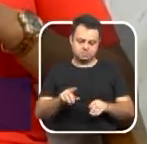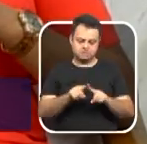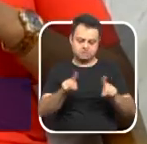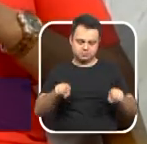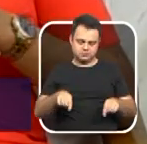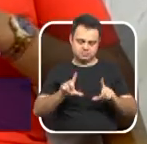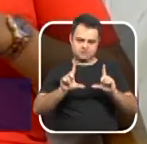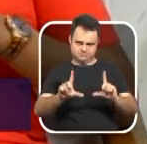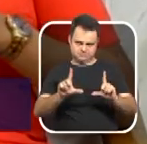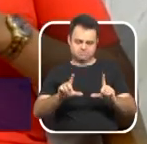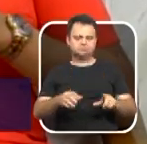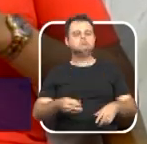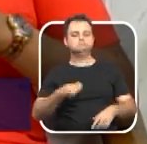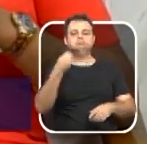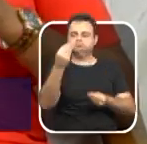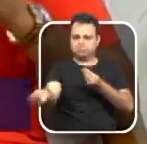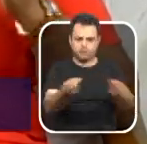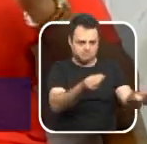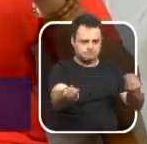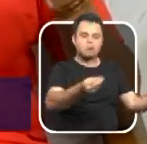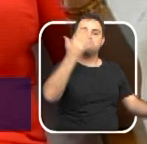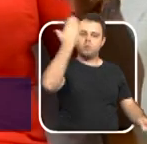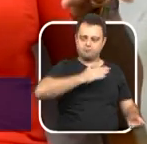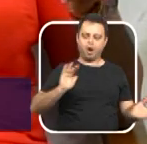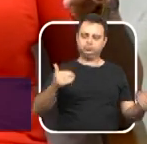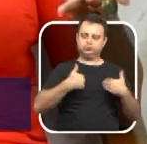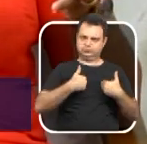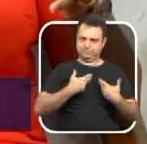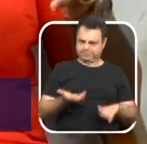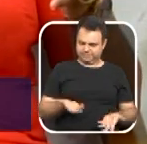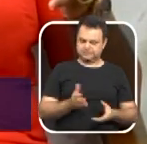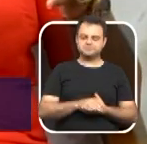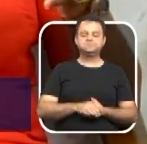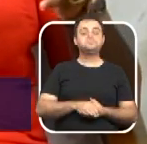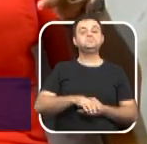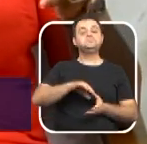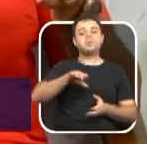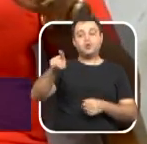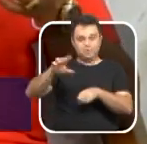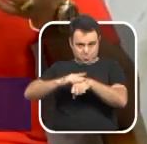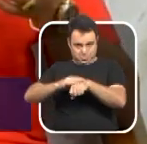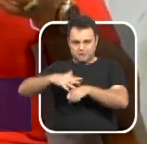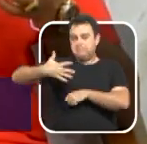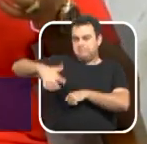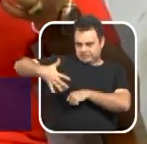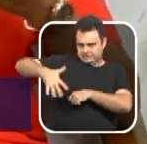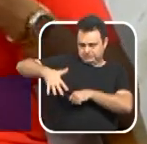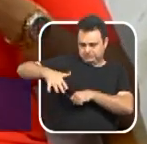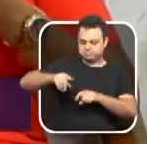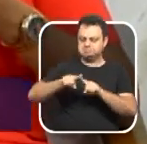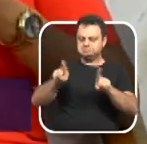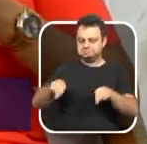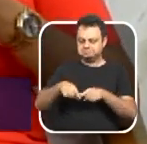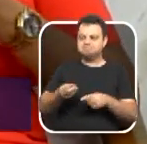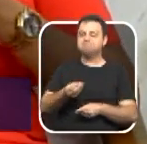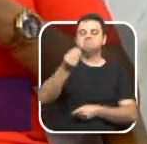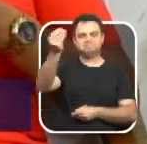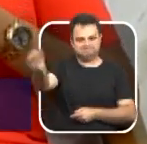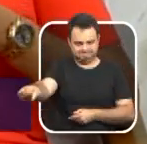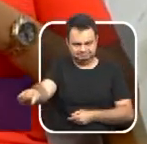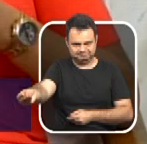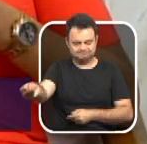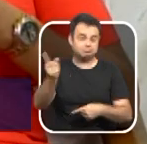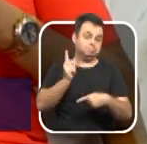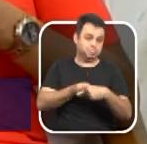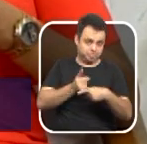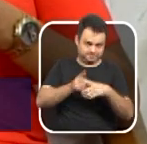Parkinson foi porque uma amiga, Maria, que vem muito nessa casa, que busca apoio político mesmo